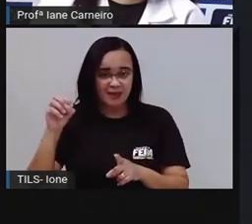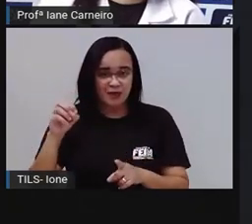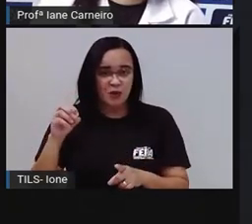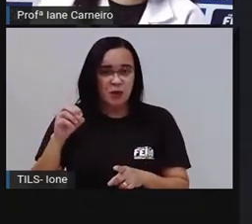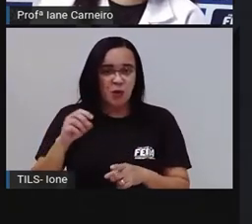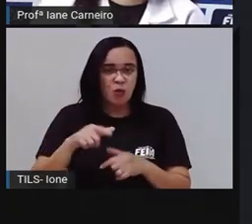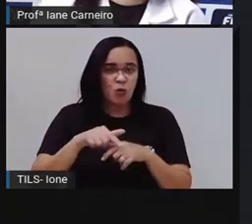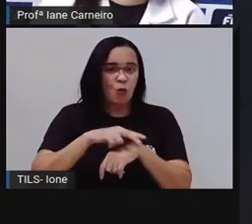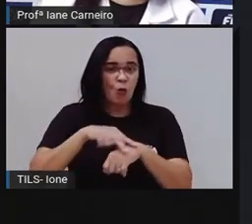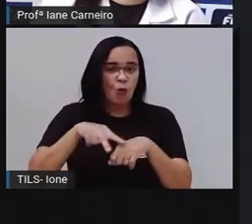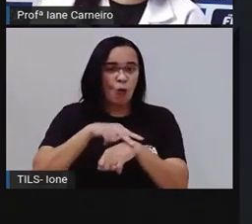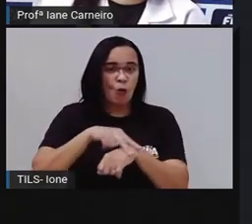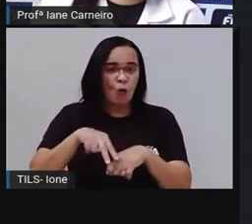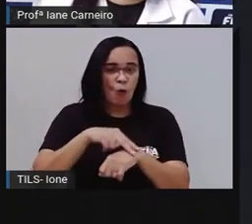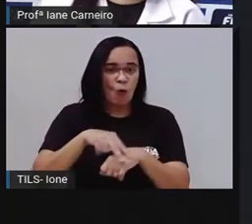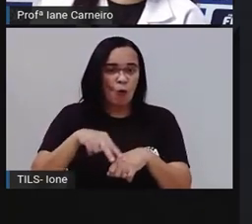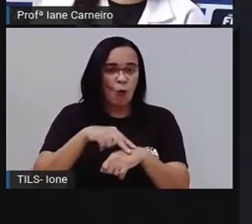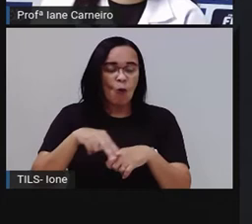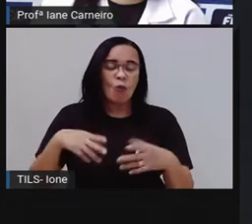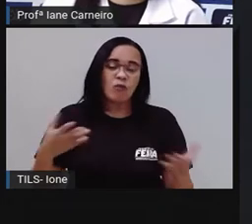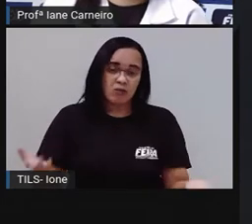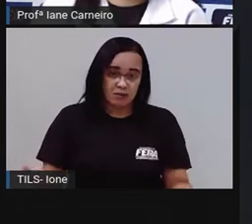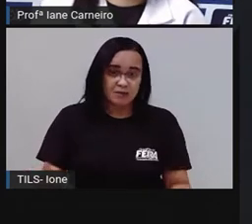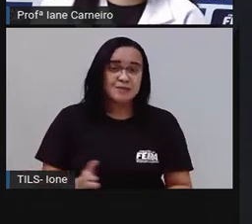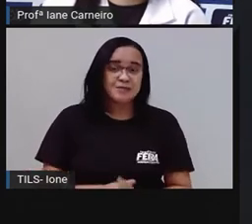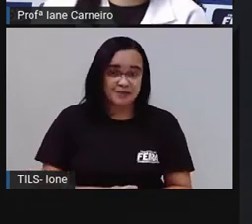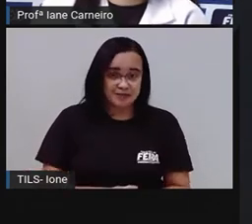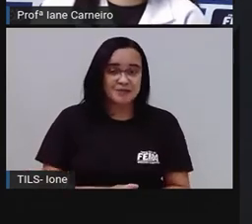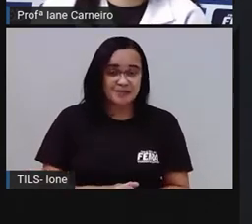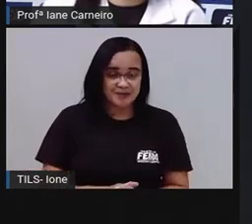E qual a letra com um lado que me deixa